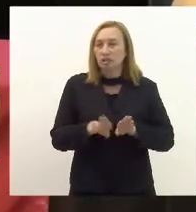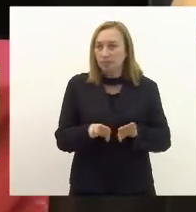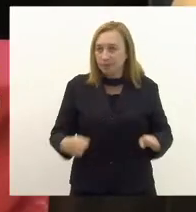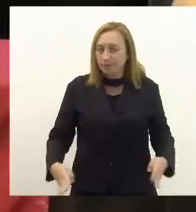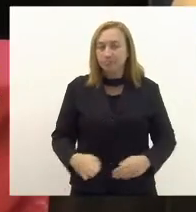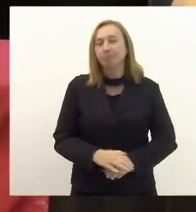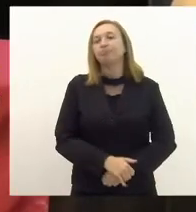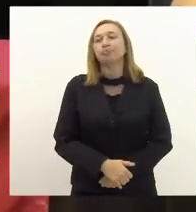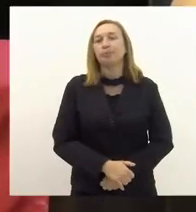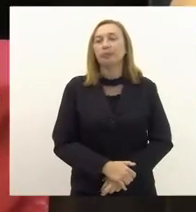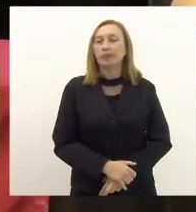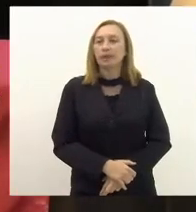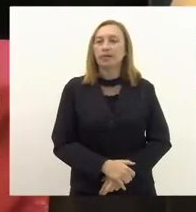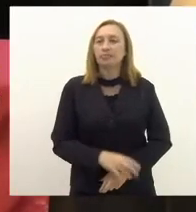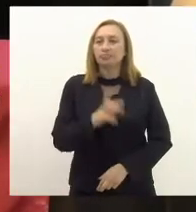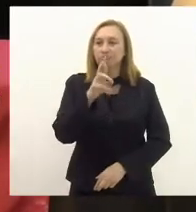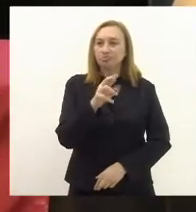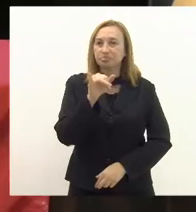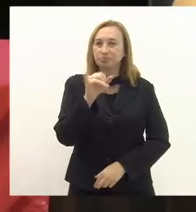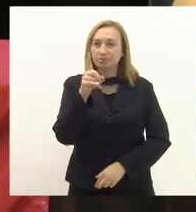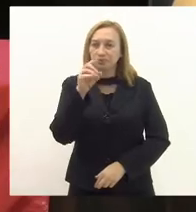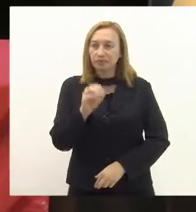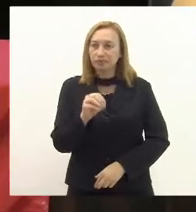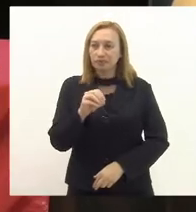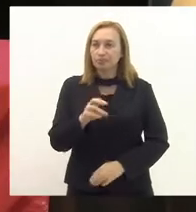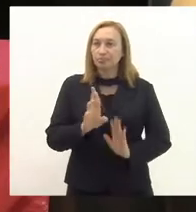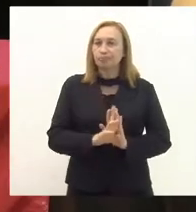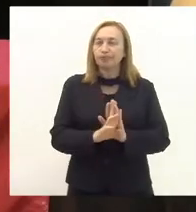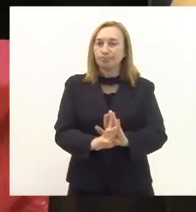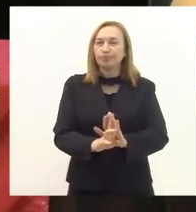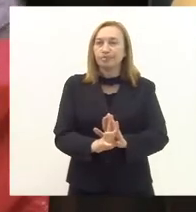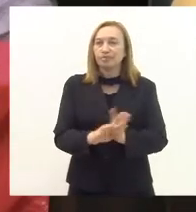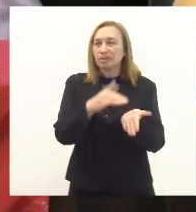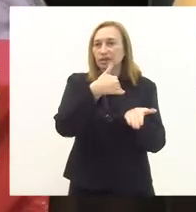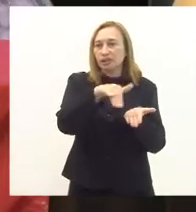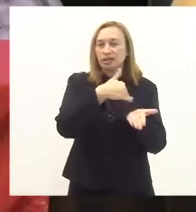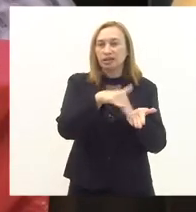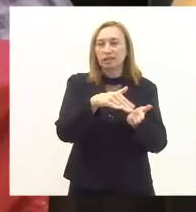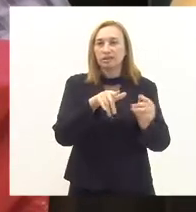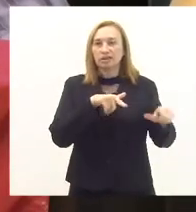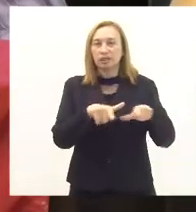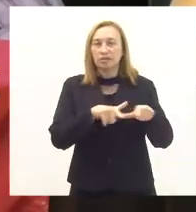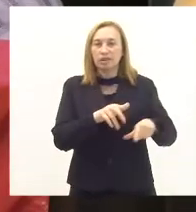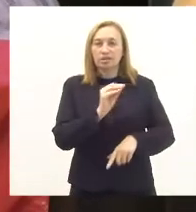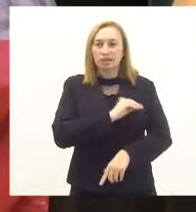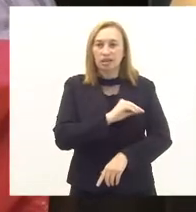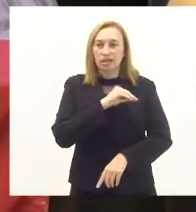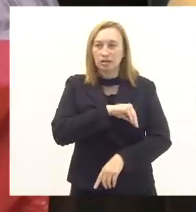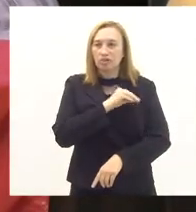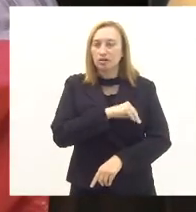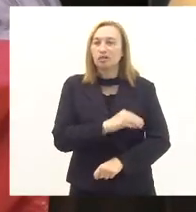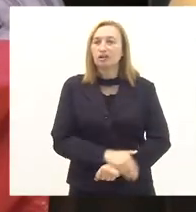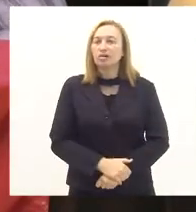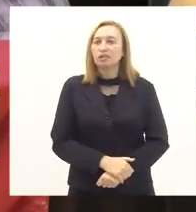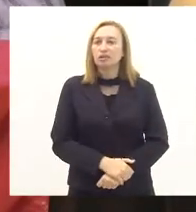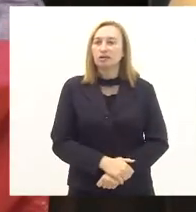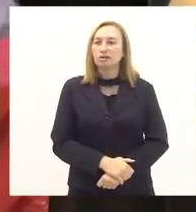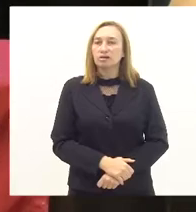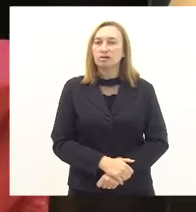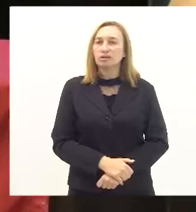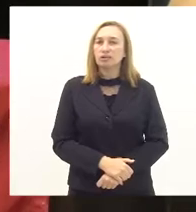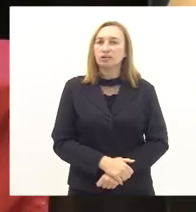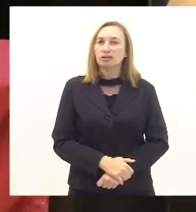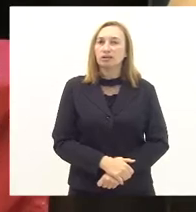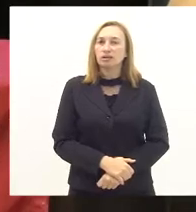então, Ricardo Carlos da Silva, representante da Secretaria de Trabalho e Renda, então, compondo a